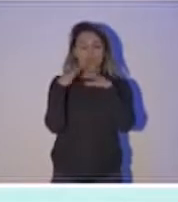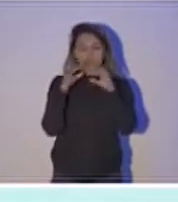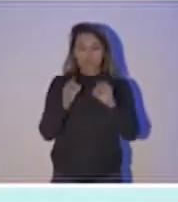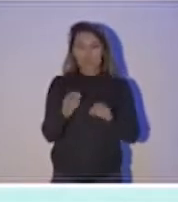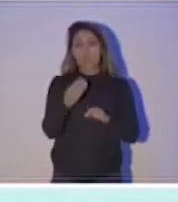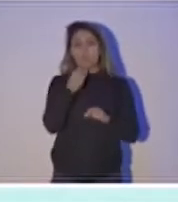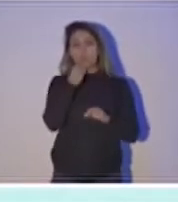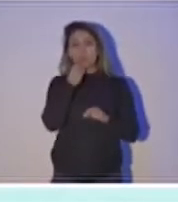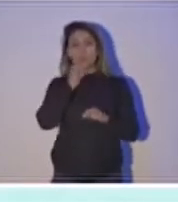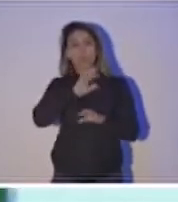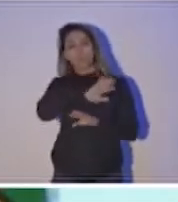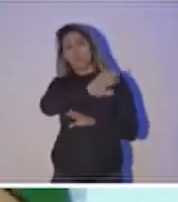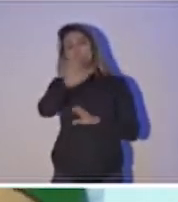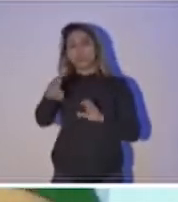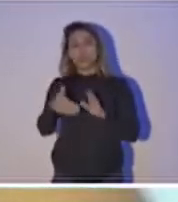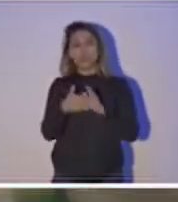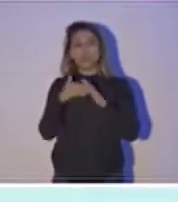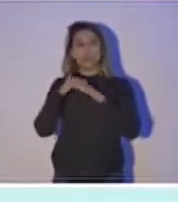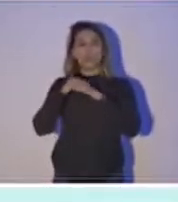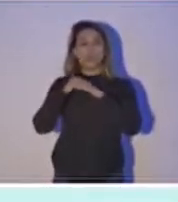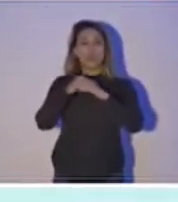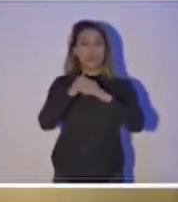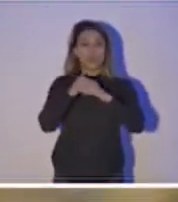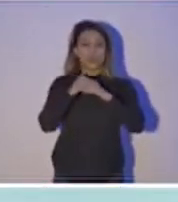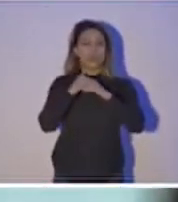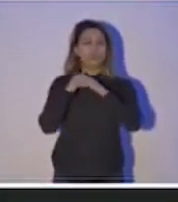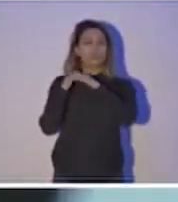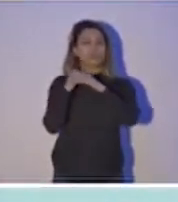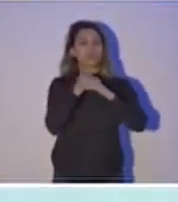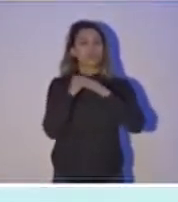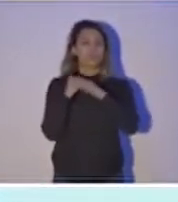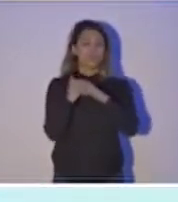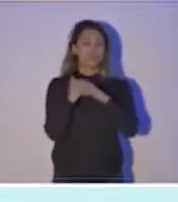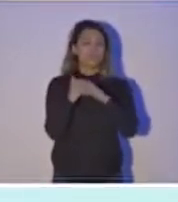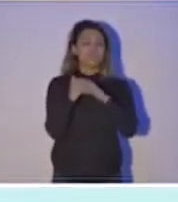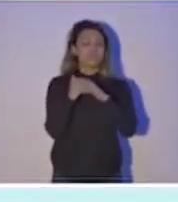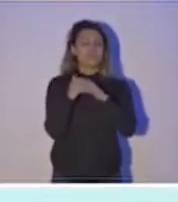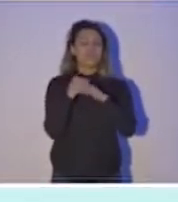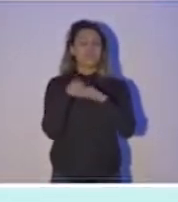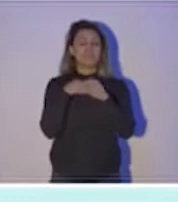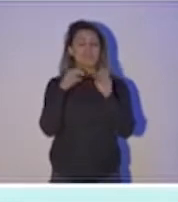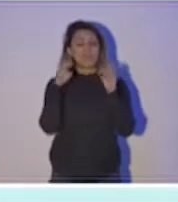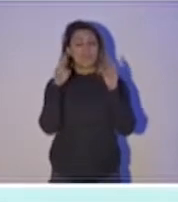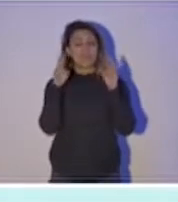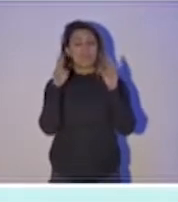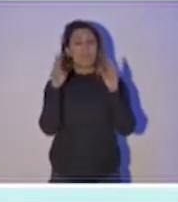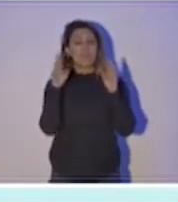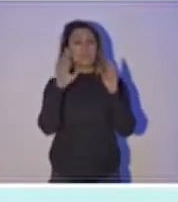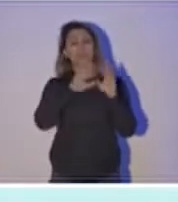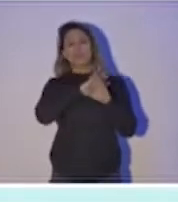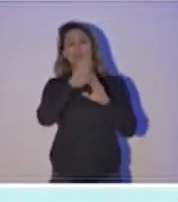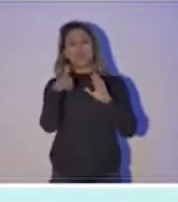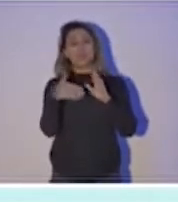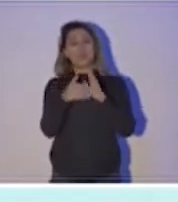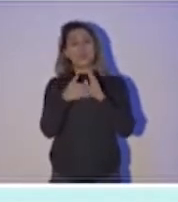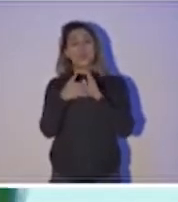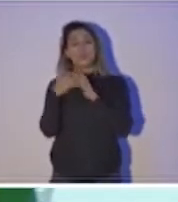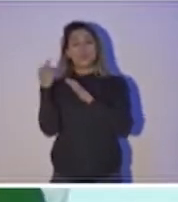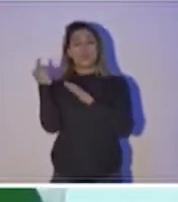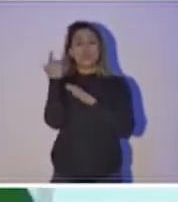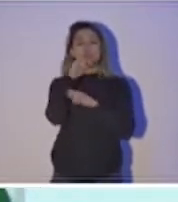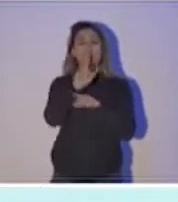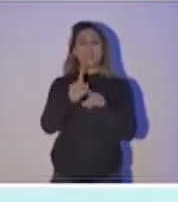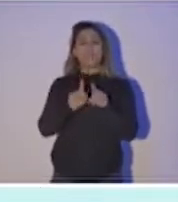oportunidades para todos e que todos tenham a mesma oportunidade de vencer na vida, velho. Porque, tipo assim,